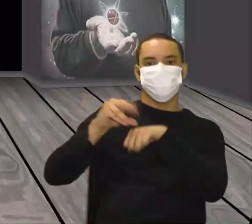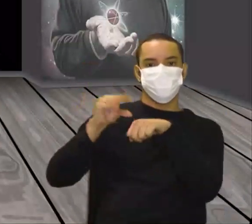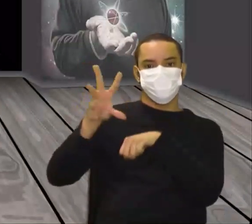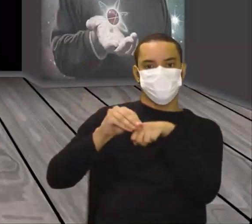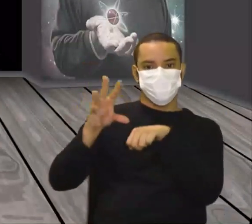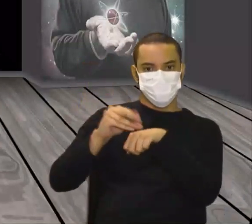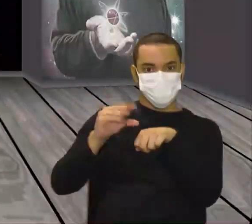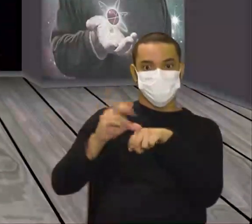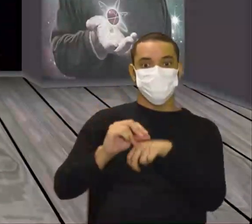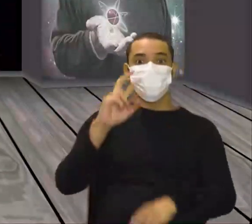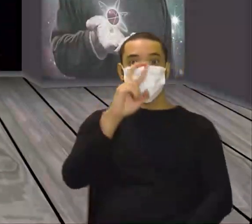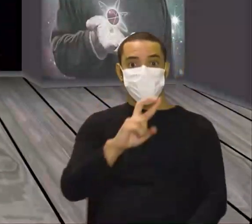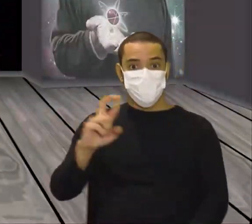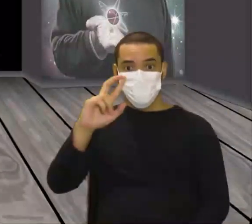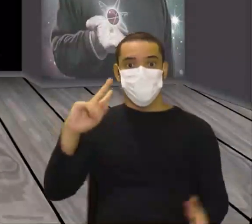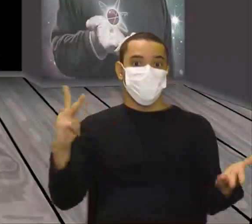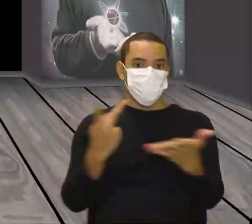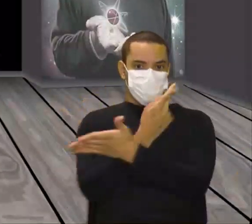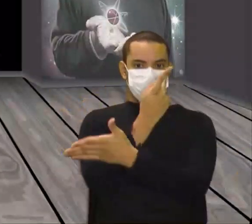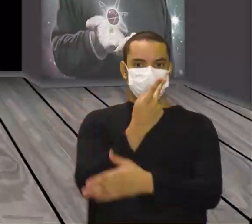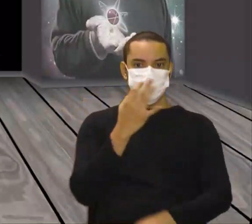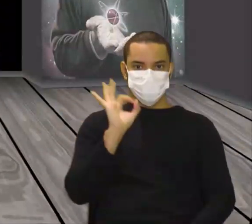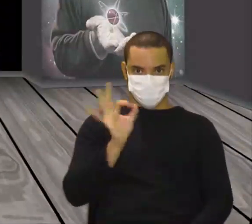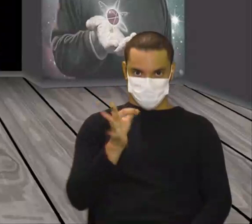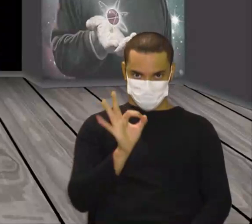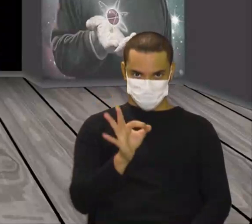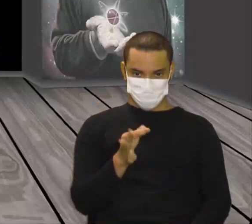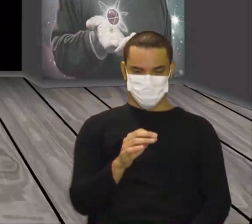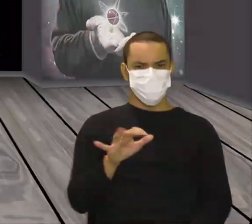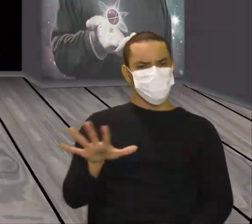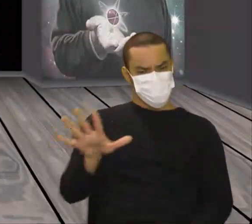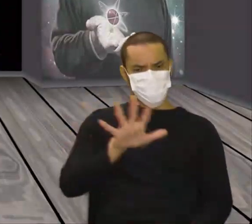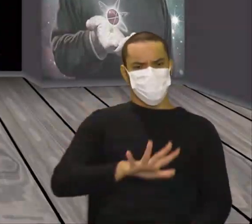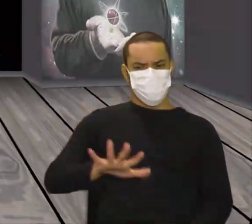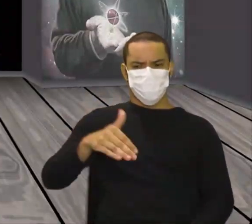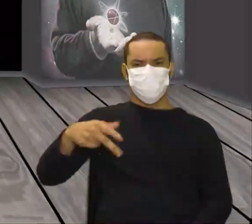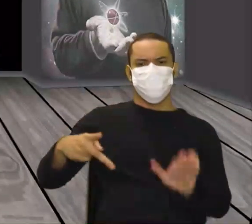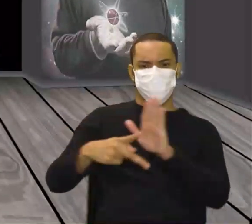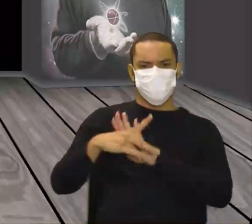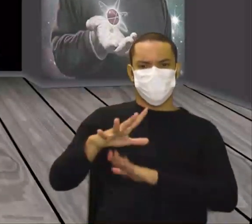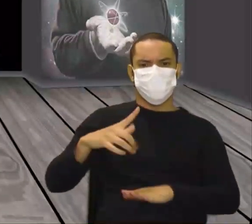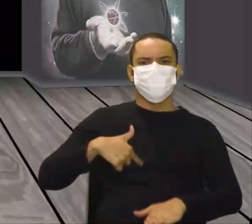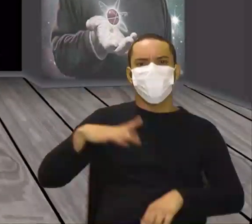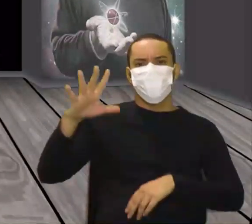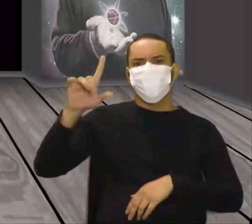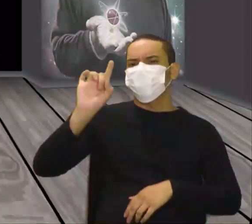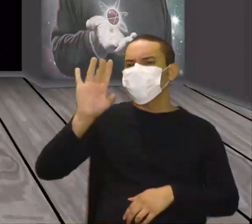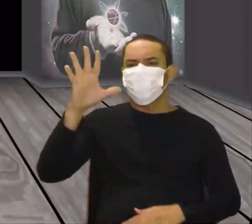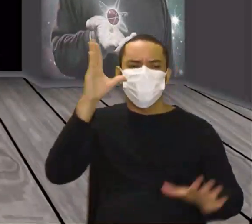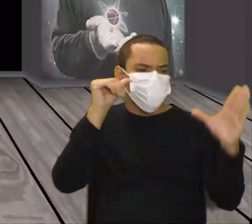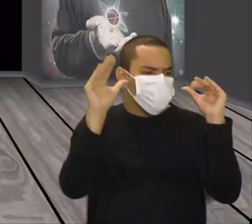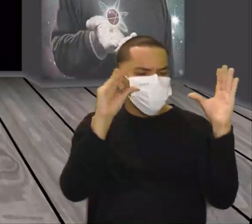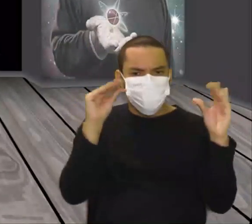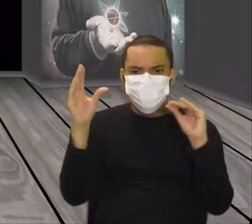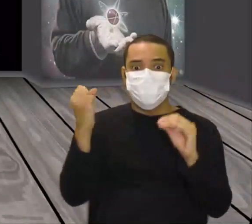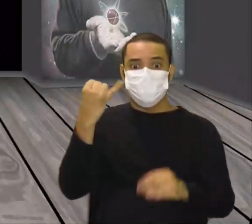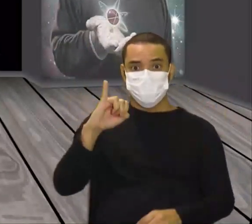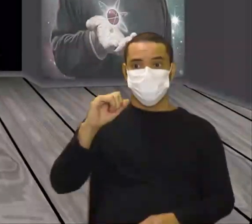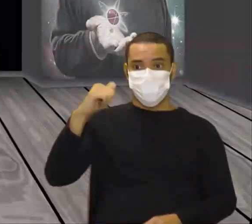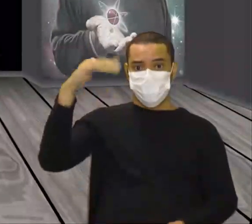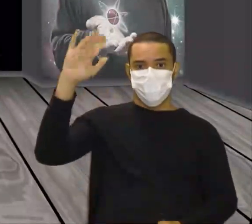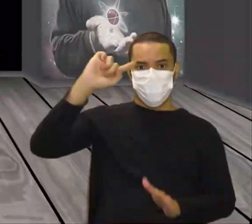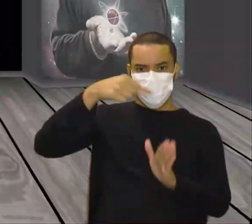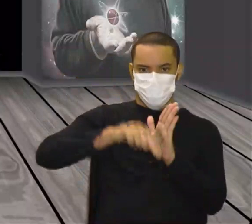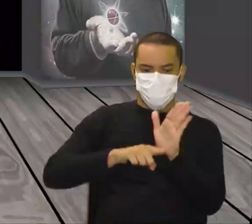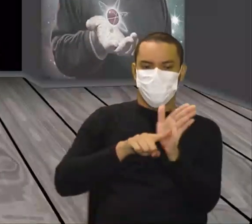né? Observar certos fenômenos, tá bom? Então leva mais por esse lado, que é curiosidade. Se você tiver mais, aprofunda